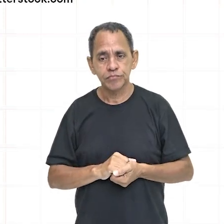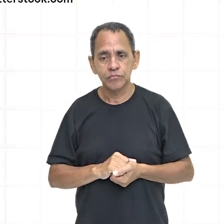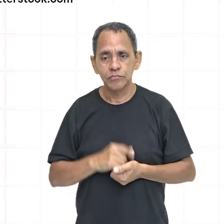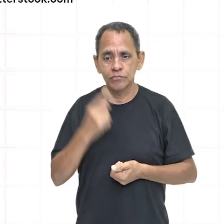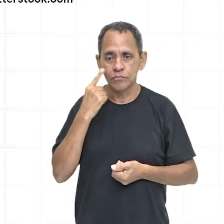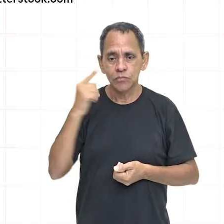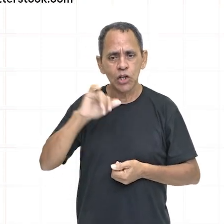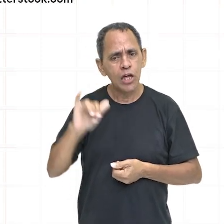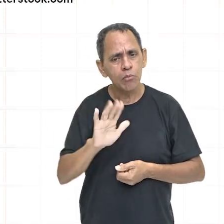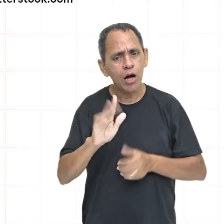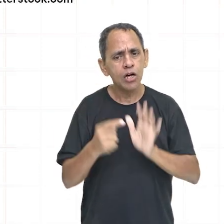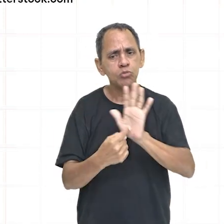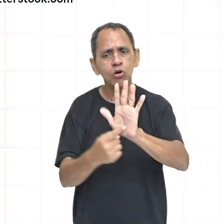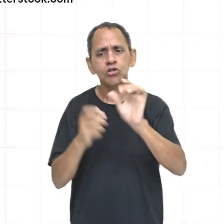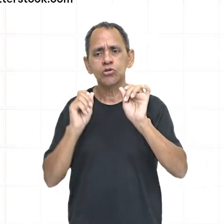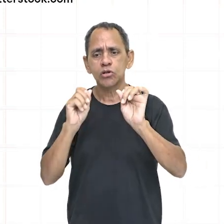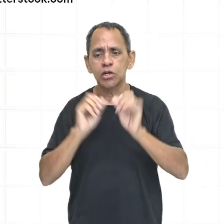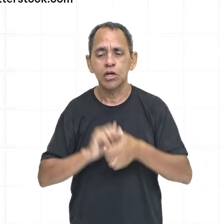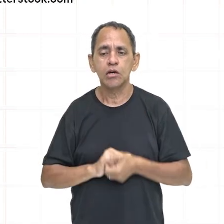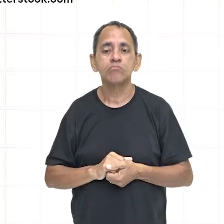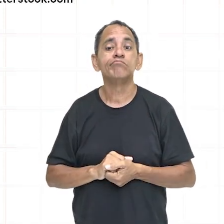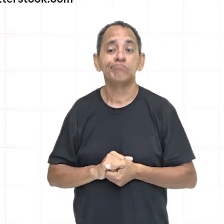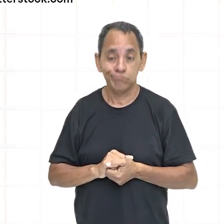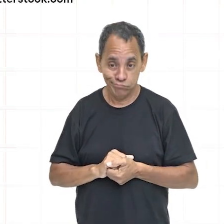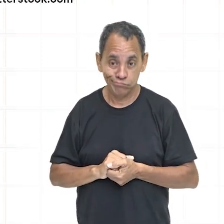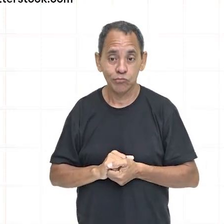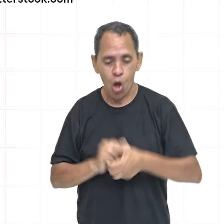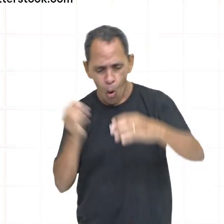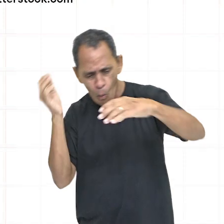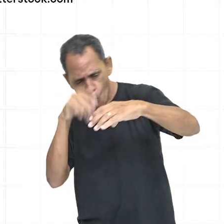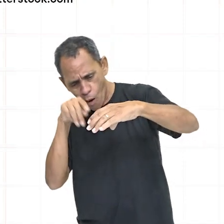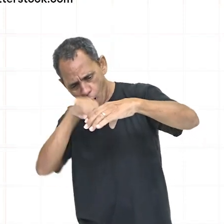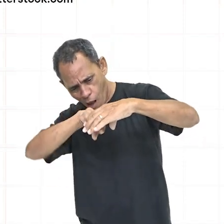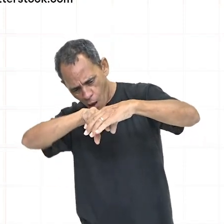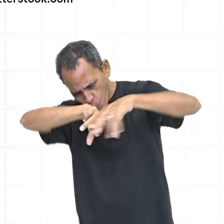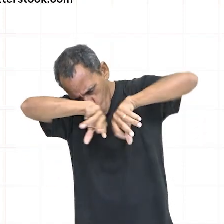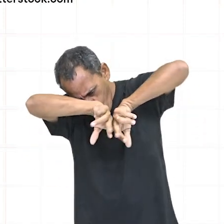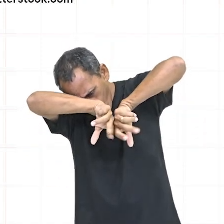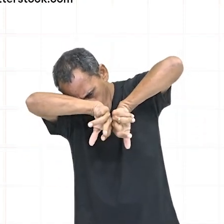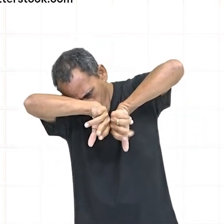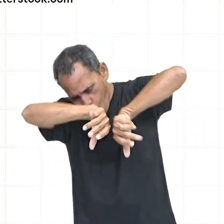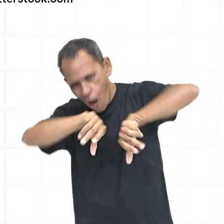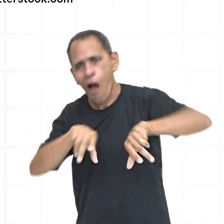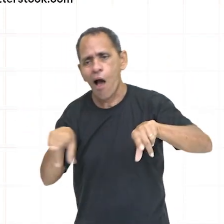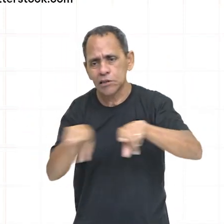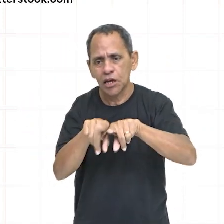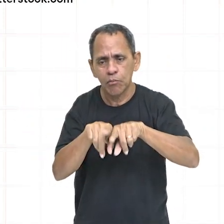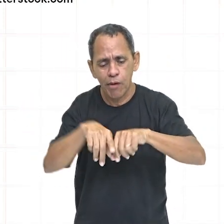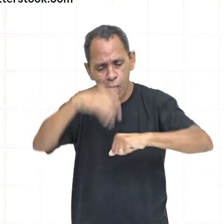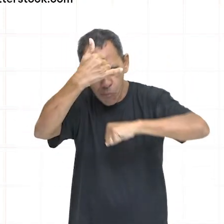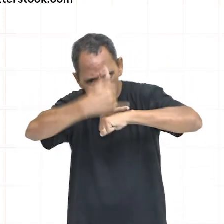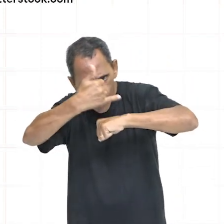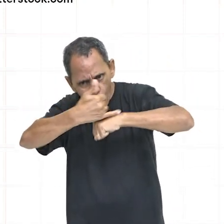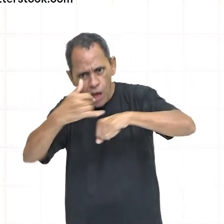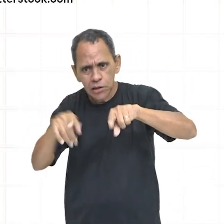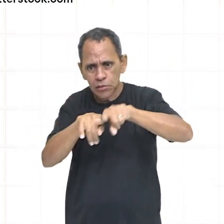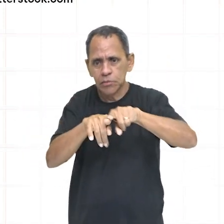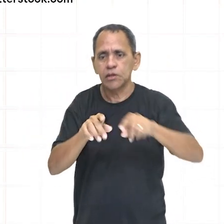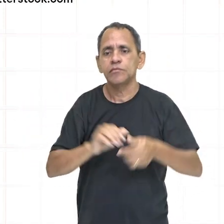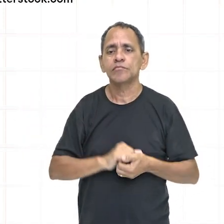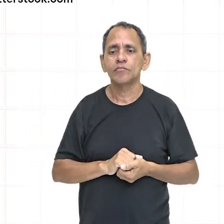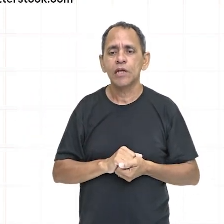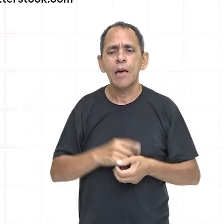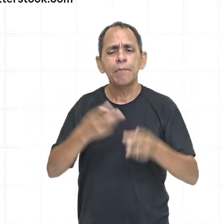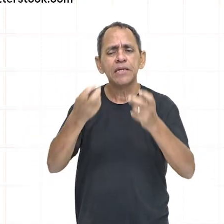gente tem uma grande mina, né? Dali está sendo tirado algum minério. Observe que eles vão descendo